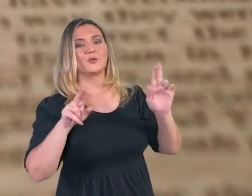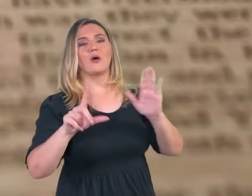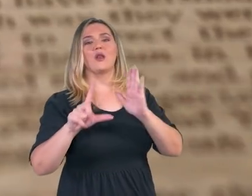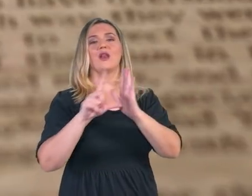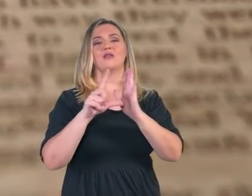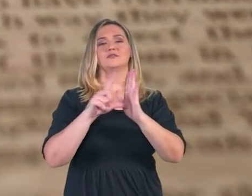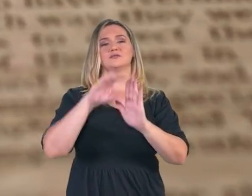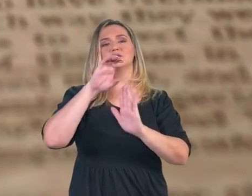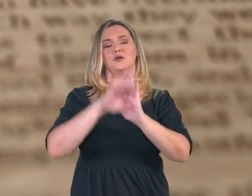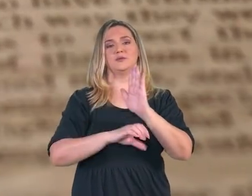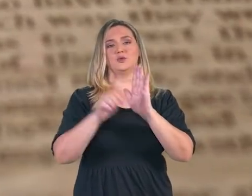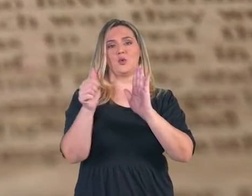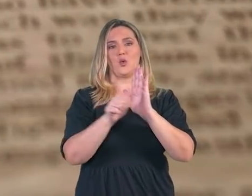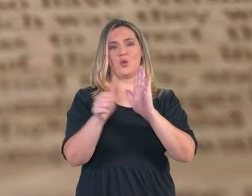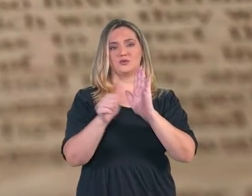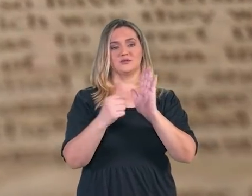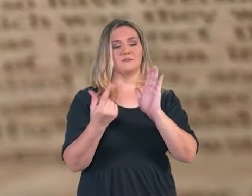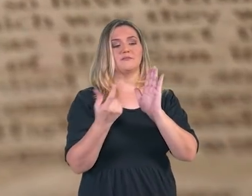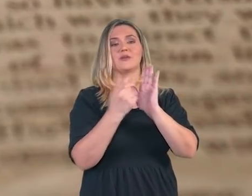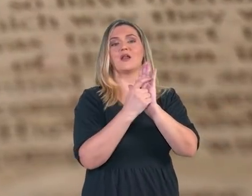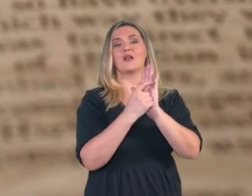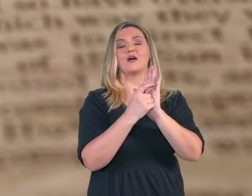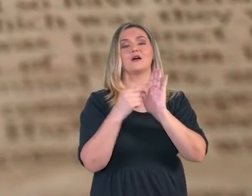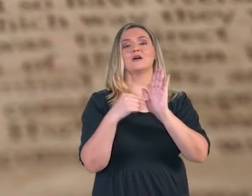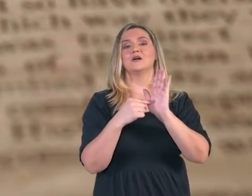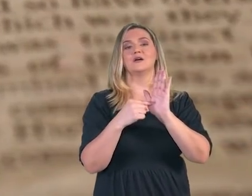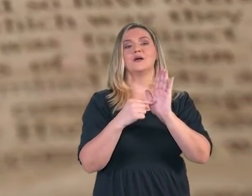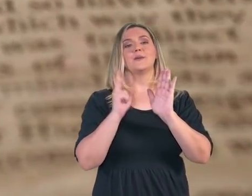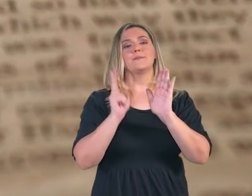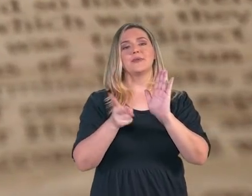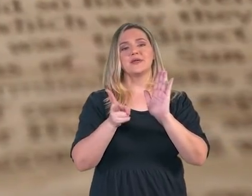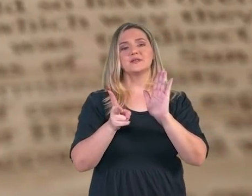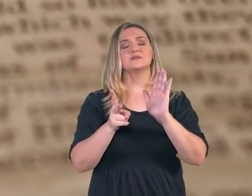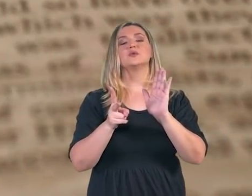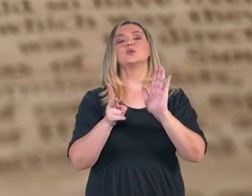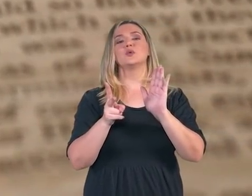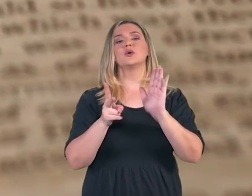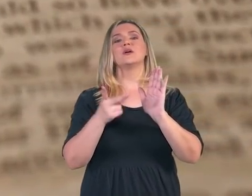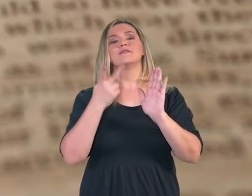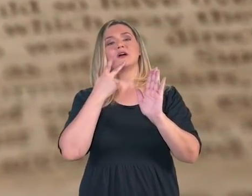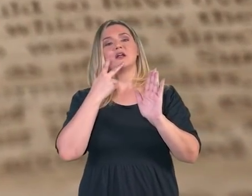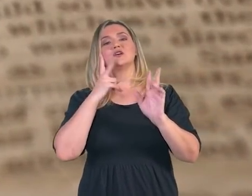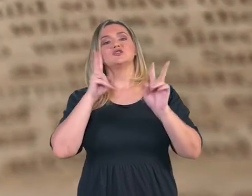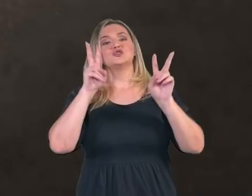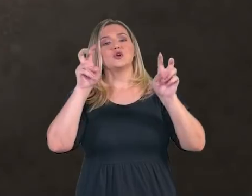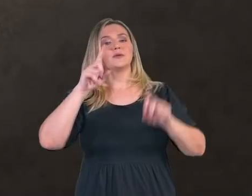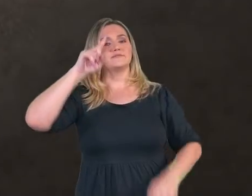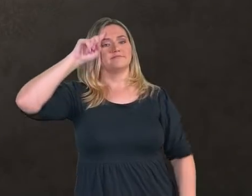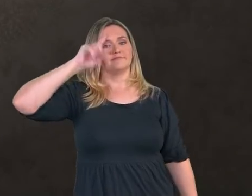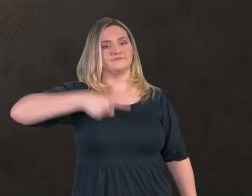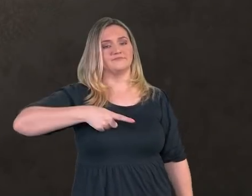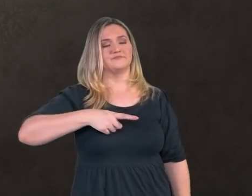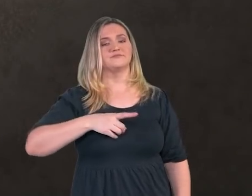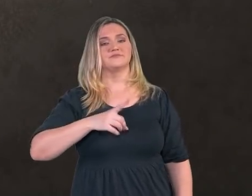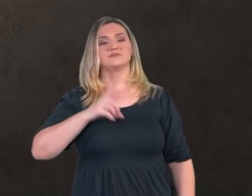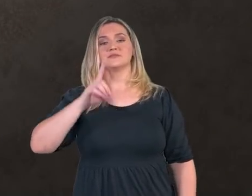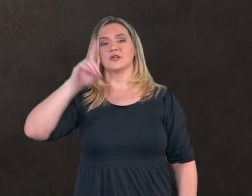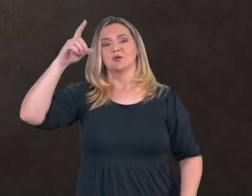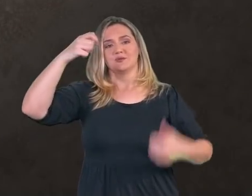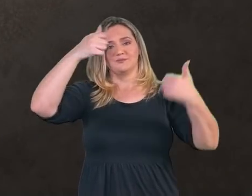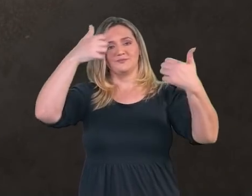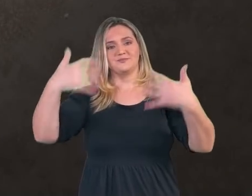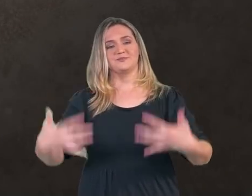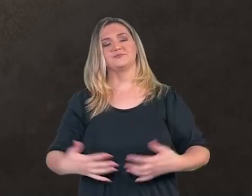capítulo 11, a palavra que aparece ali é a mesma que encerra a ideia de ordenança divina. Diz a palavra de